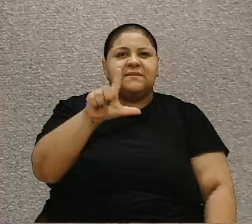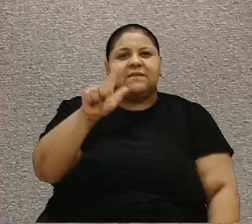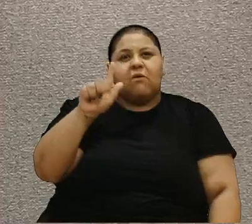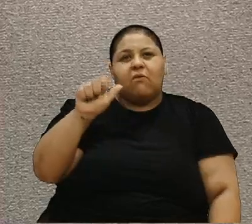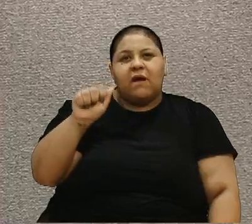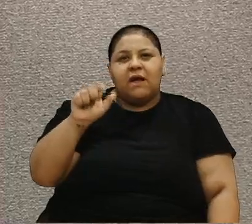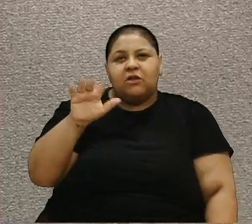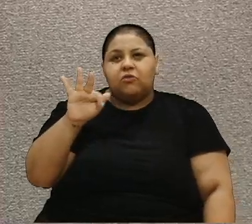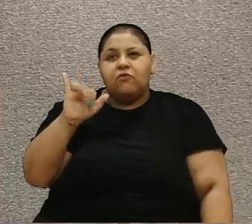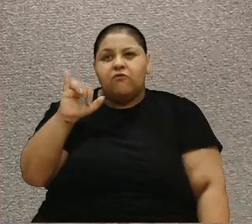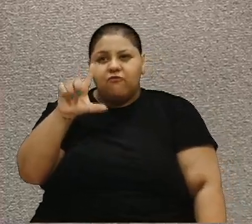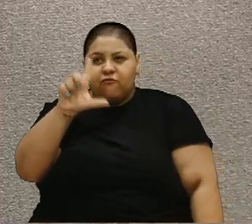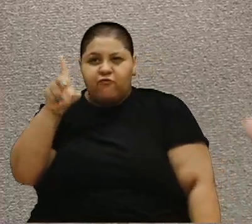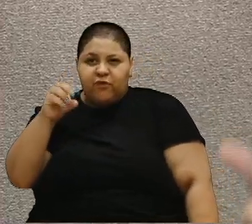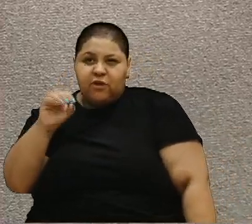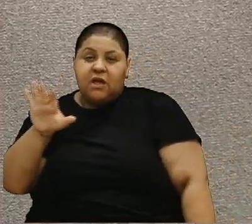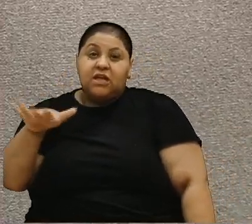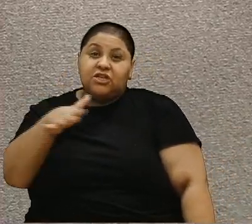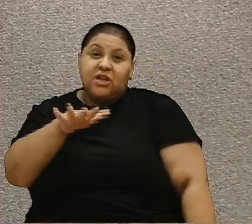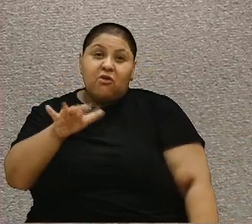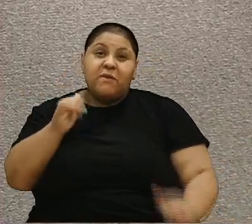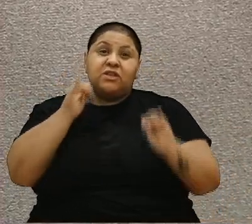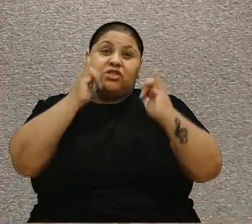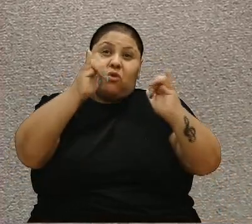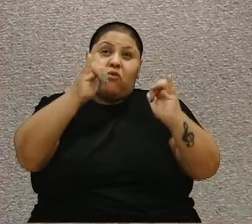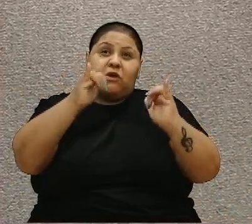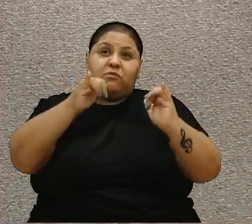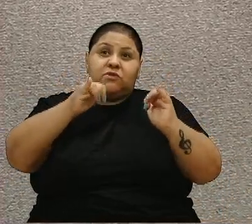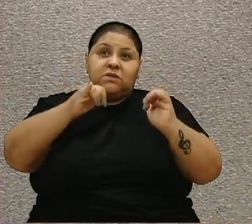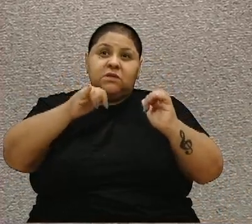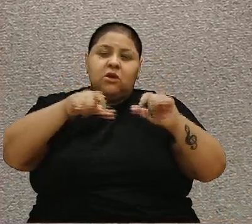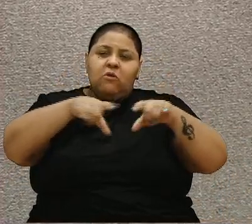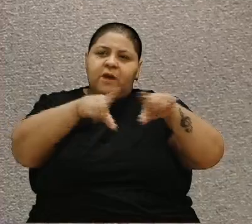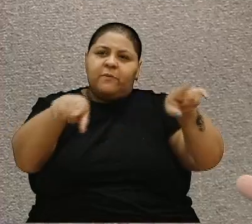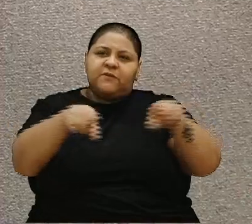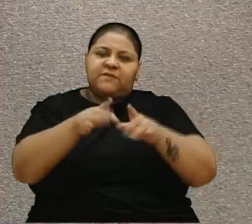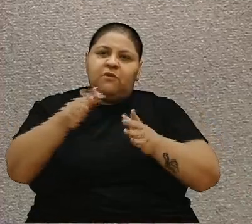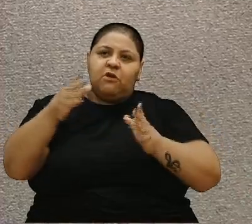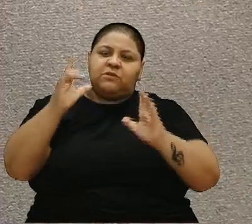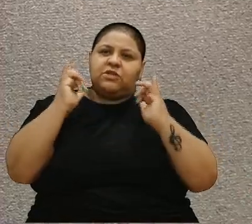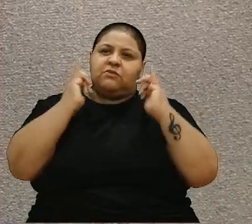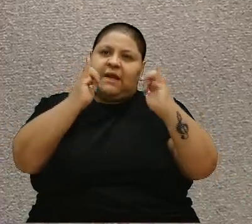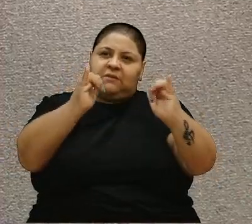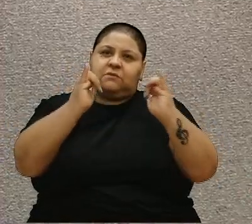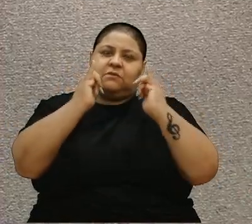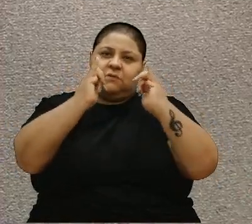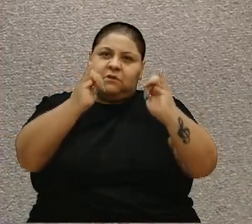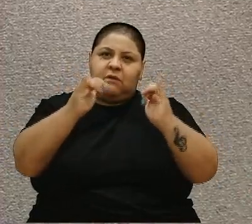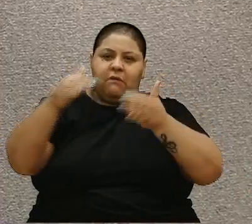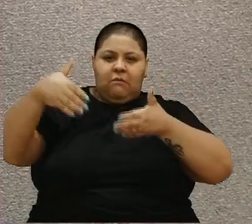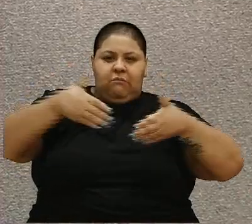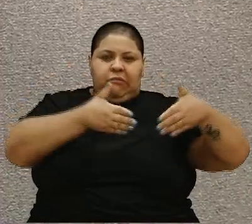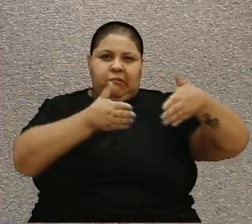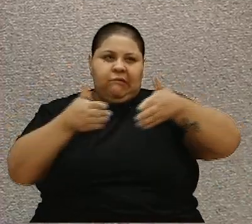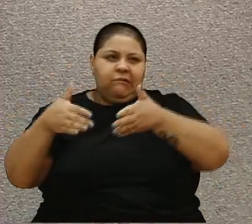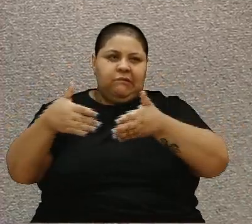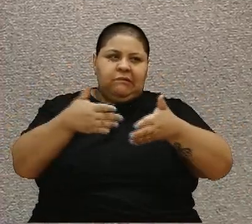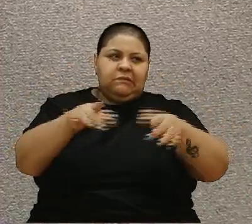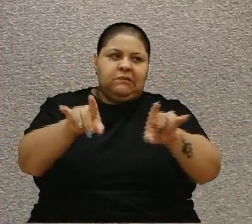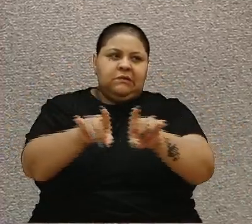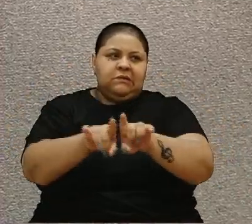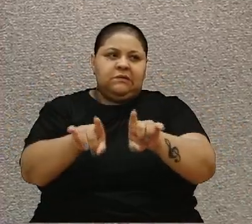articulado. Hoje, pasmem, tinha mais de 100 pessoas no ônibus comum. Então,